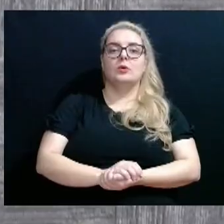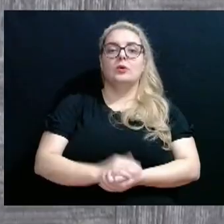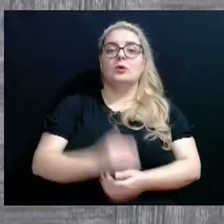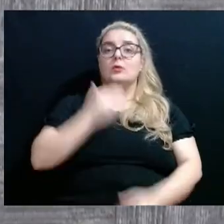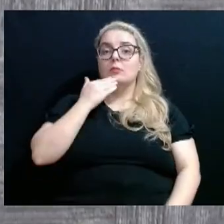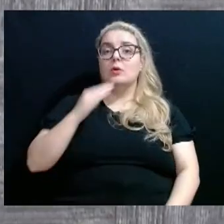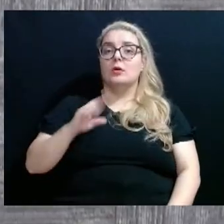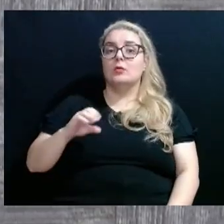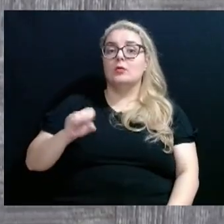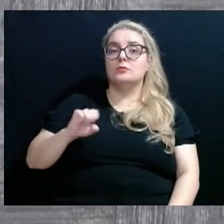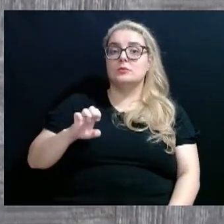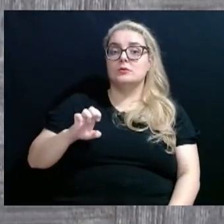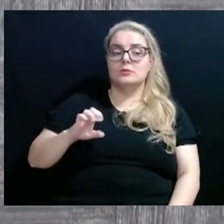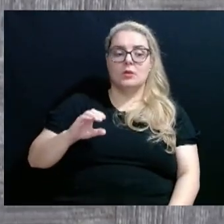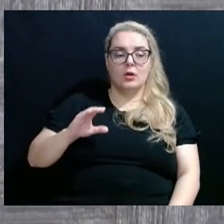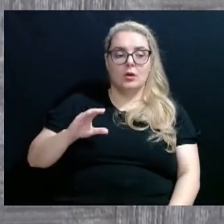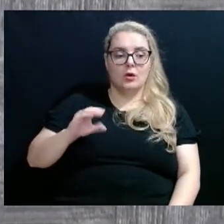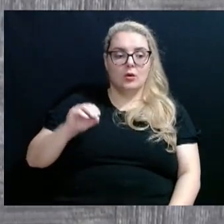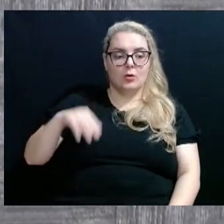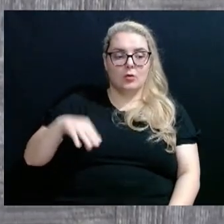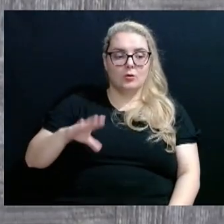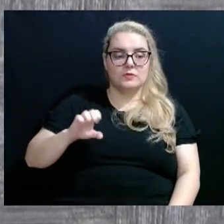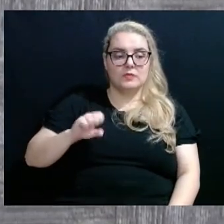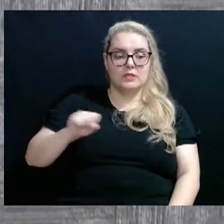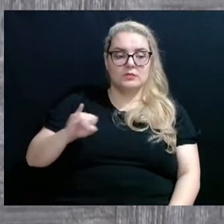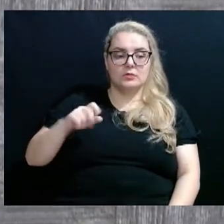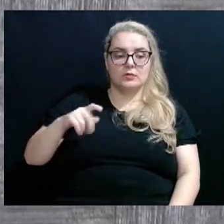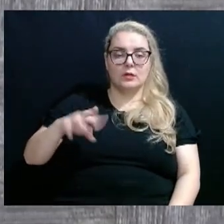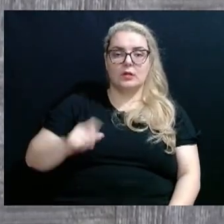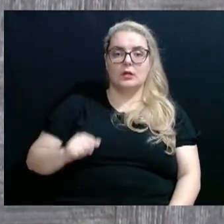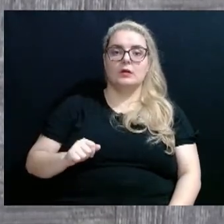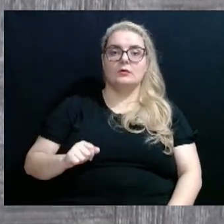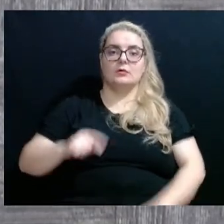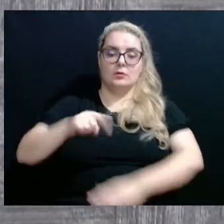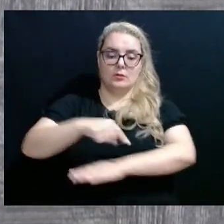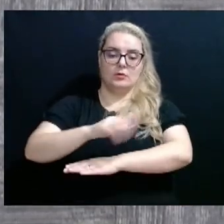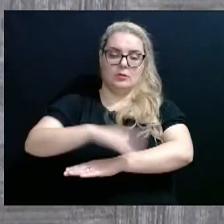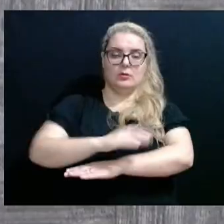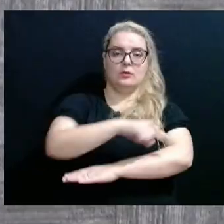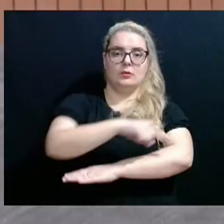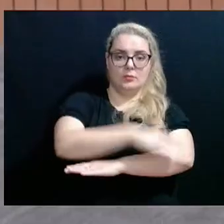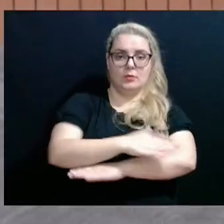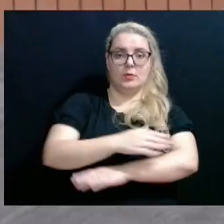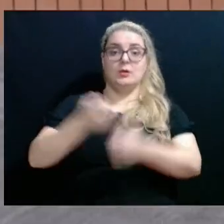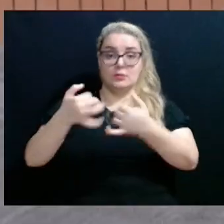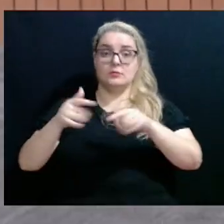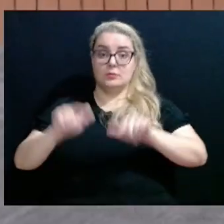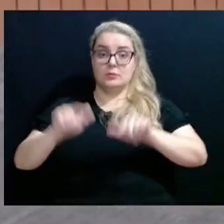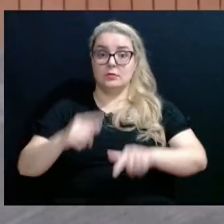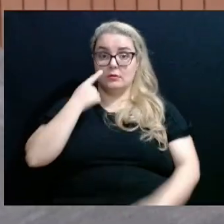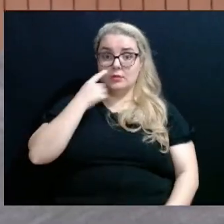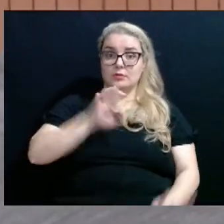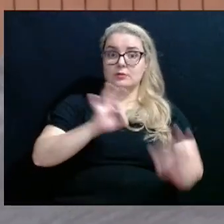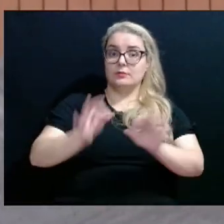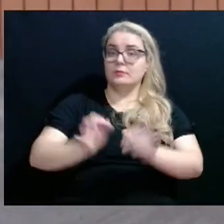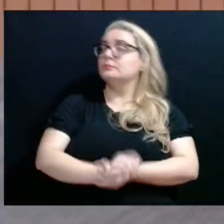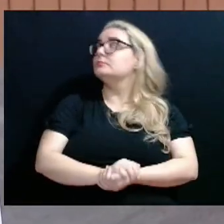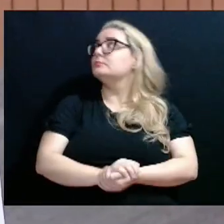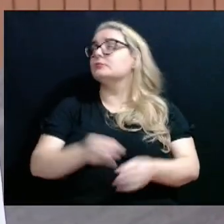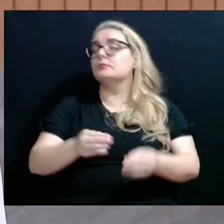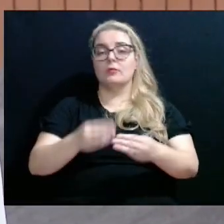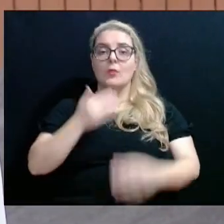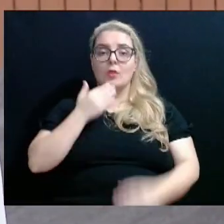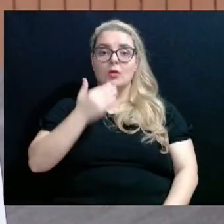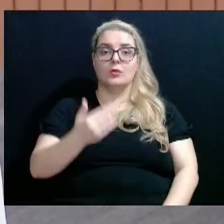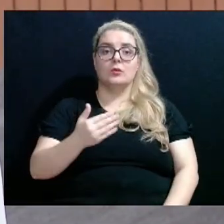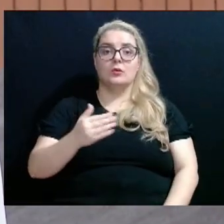Colinas para que realize a operação Tapa Buracos. Ele explica onde. Acompanhe. Uma moção de apelo à